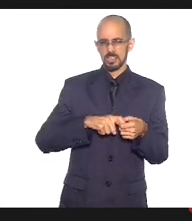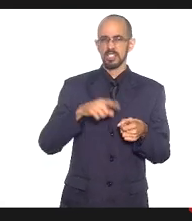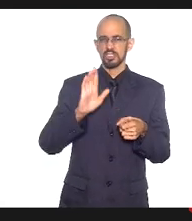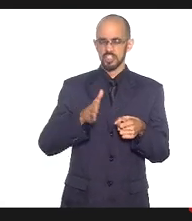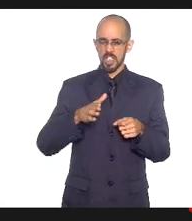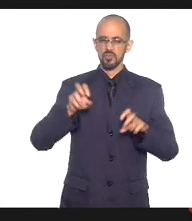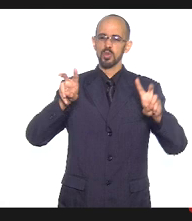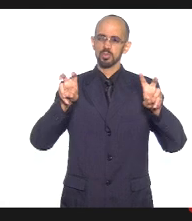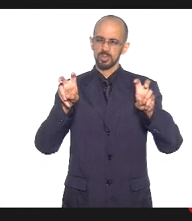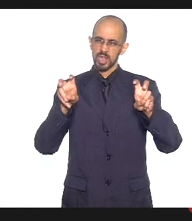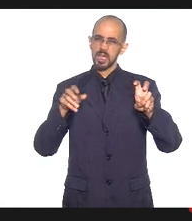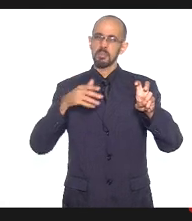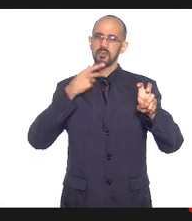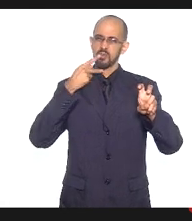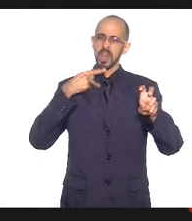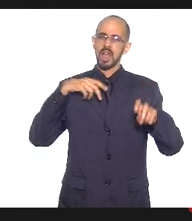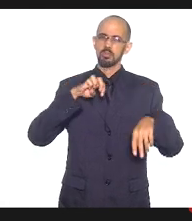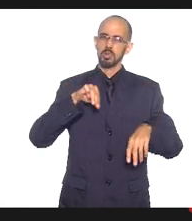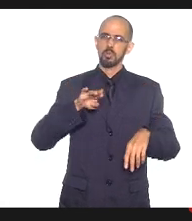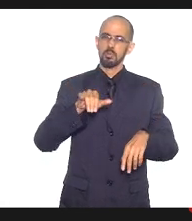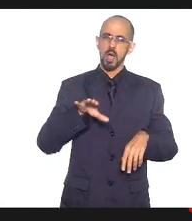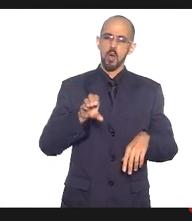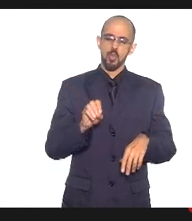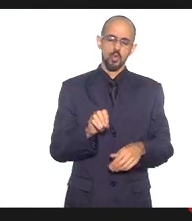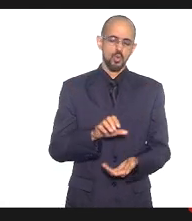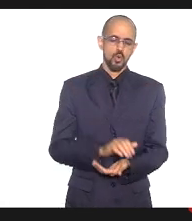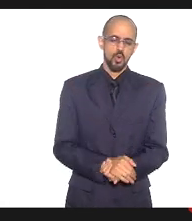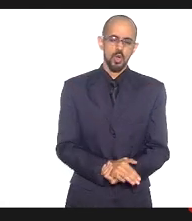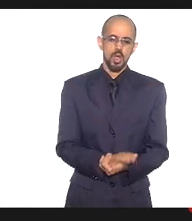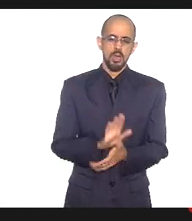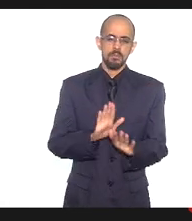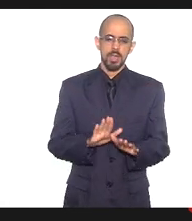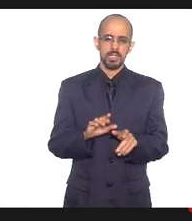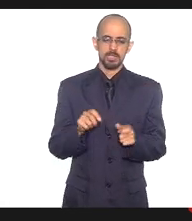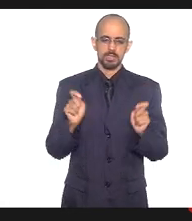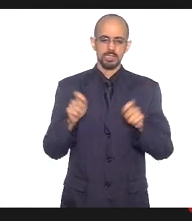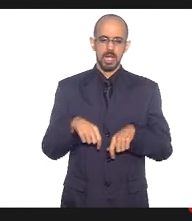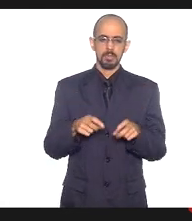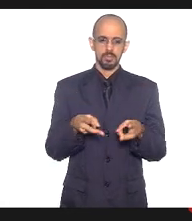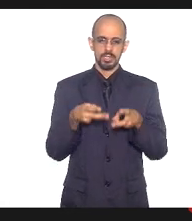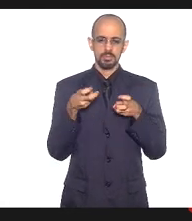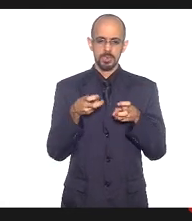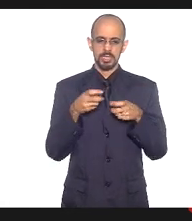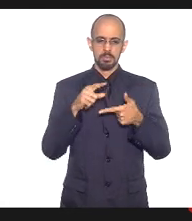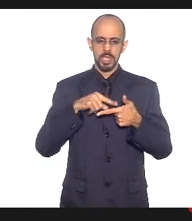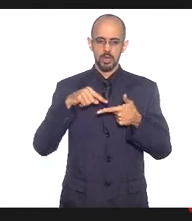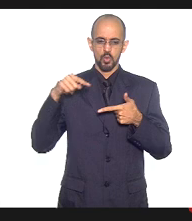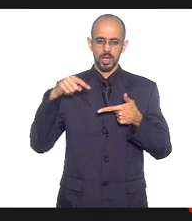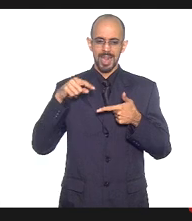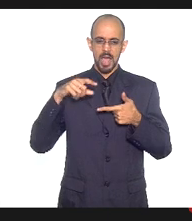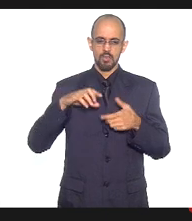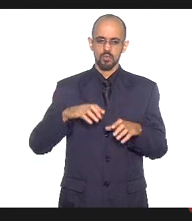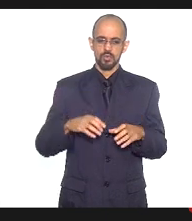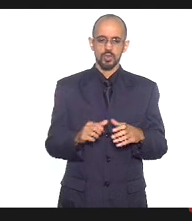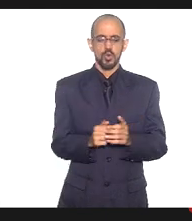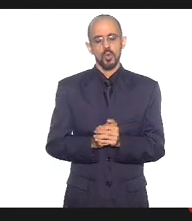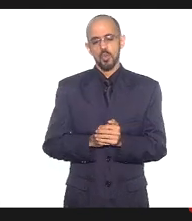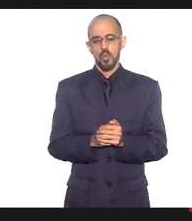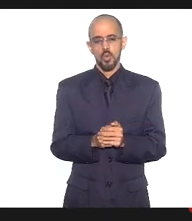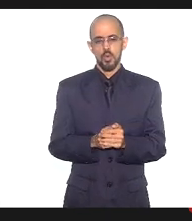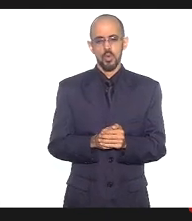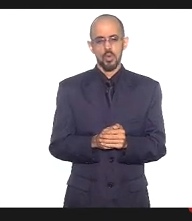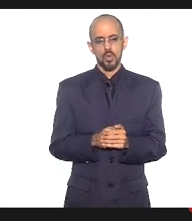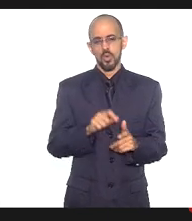no detalhe endereçado pelo Mauro. Como vocês vão poder ver no gráfico, né, e sustentando a narrativa que eu